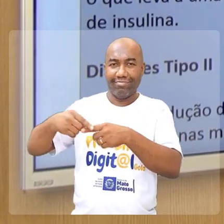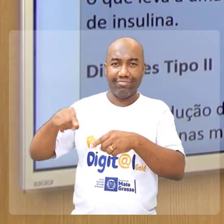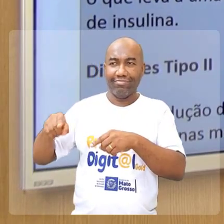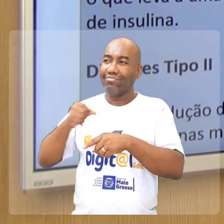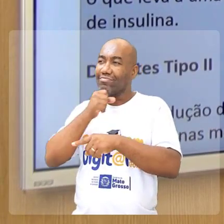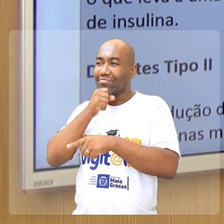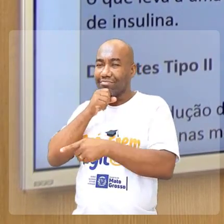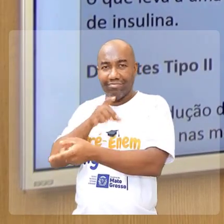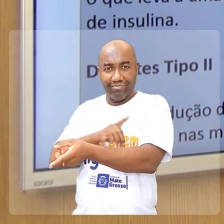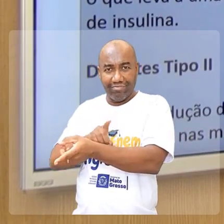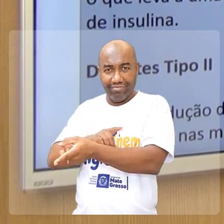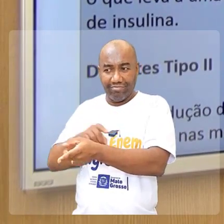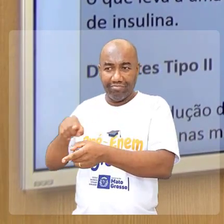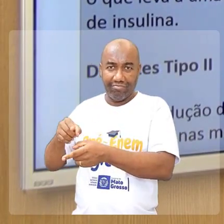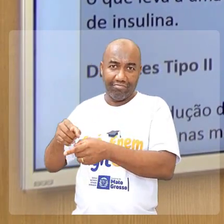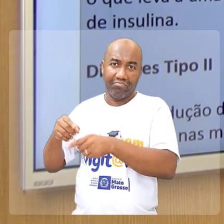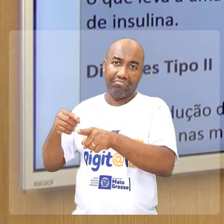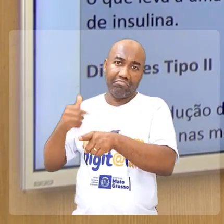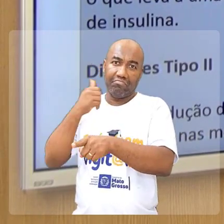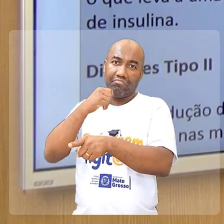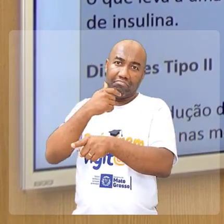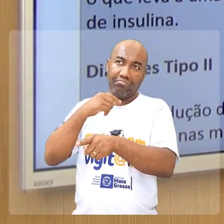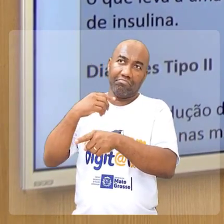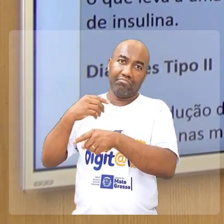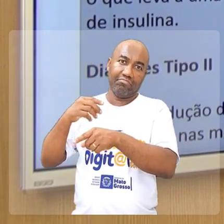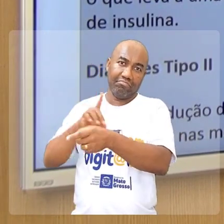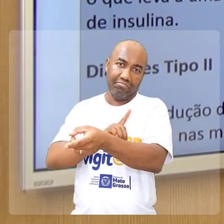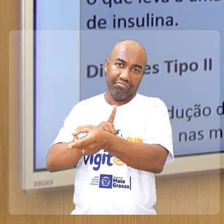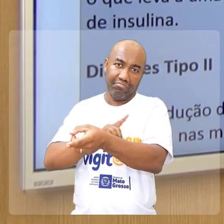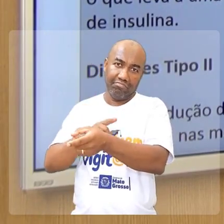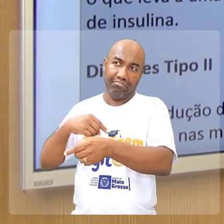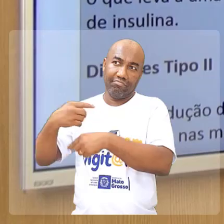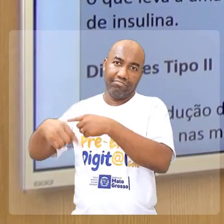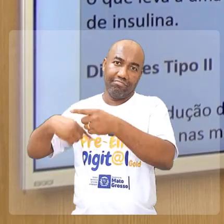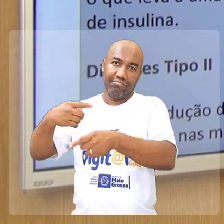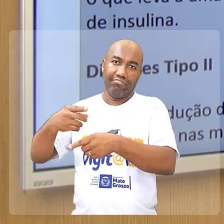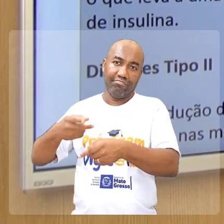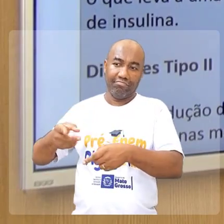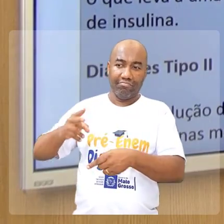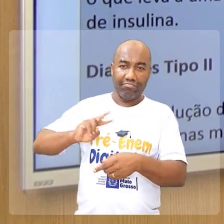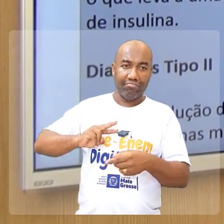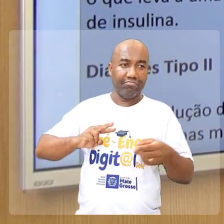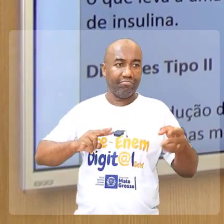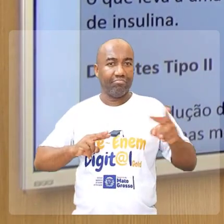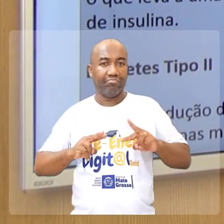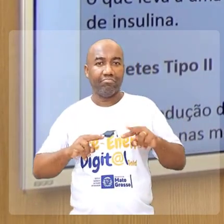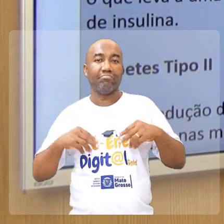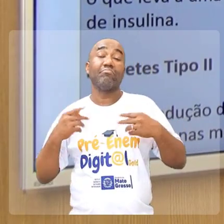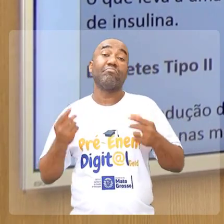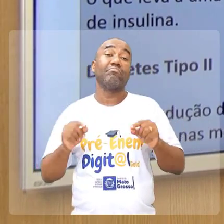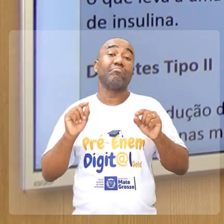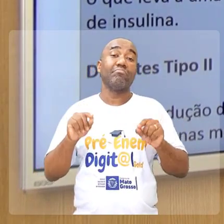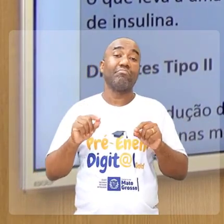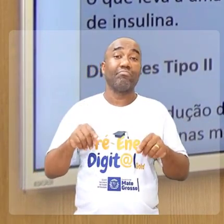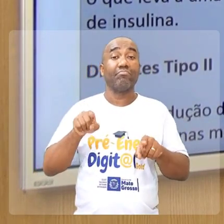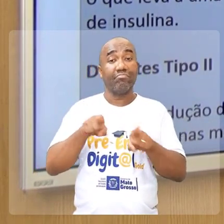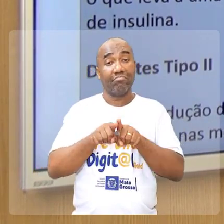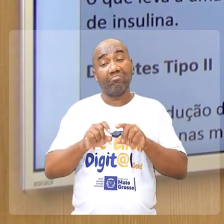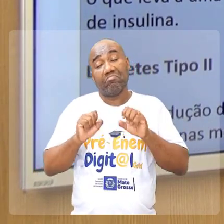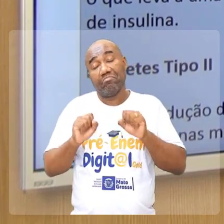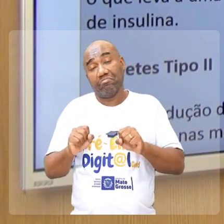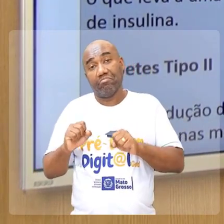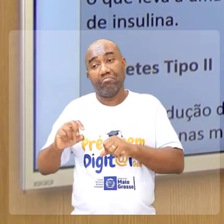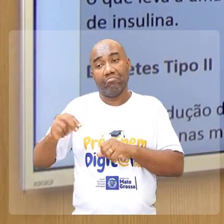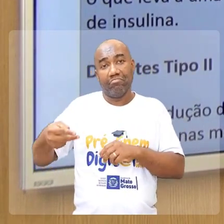são diabéticos, os pais são diabéticos. Qual é o recado que foi dado para os filhos? Vocês também